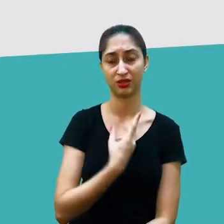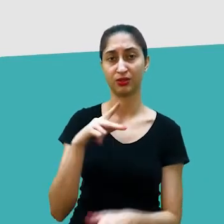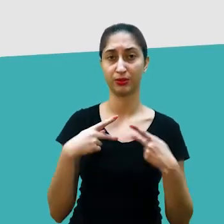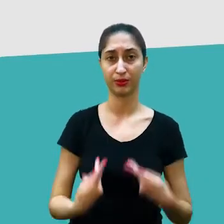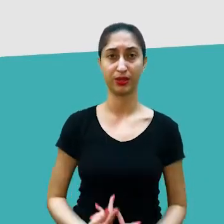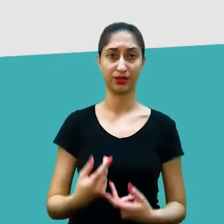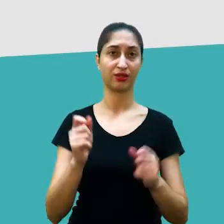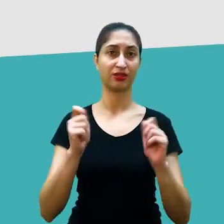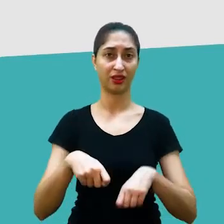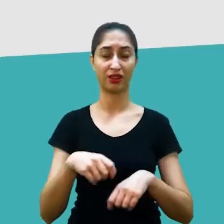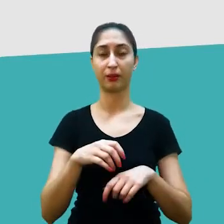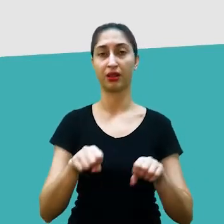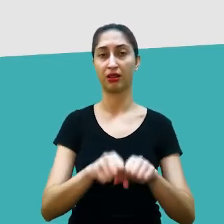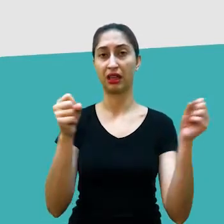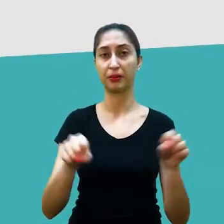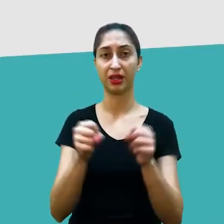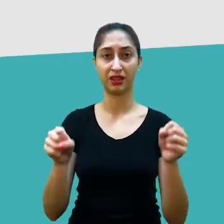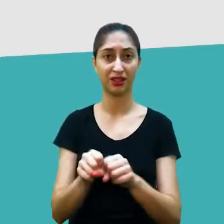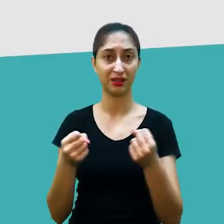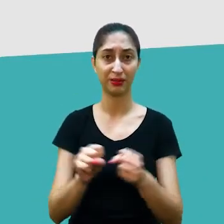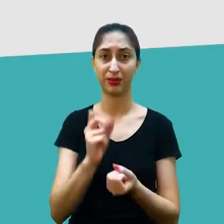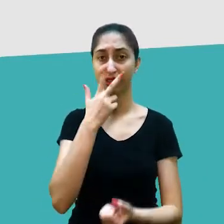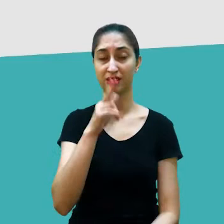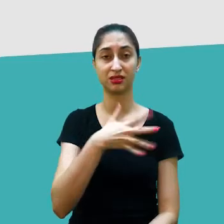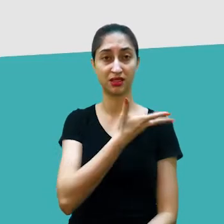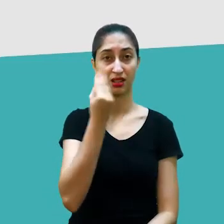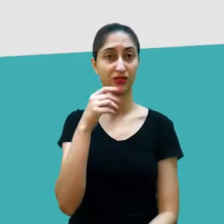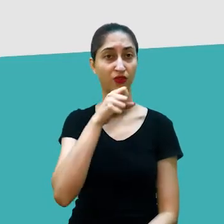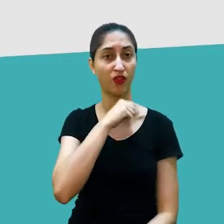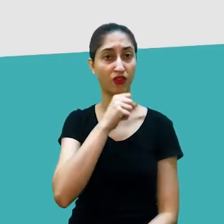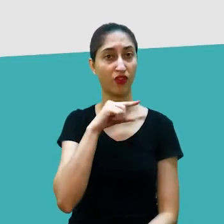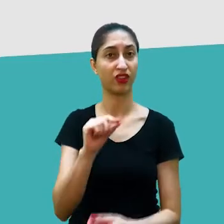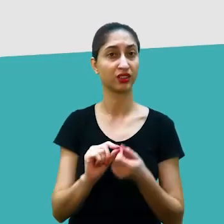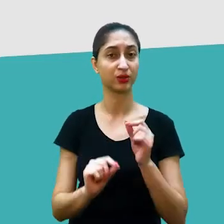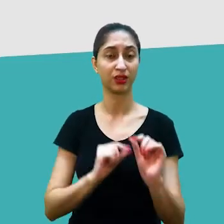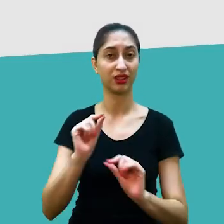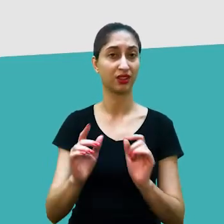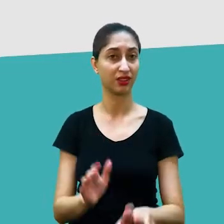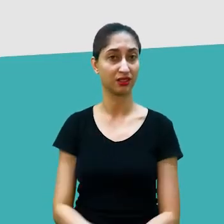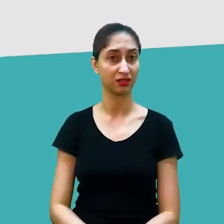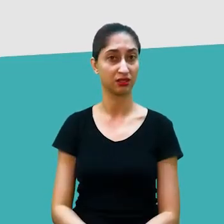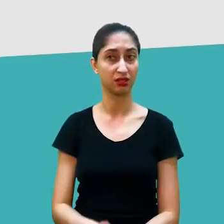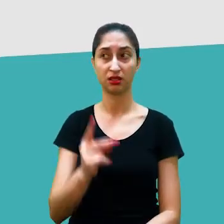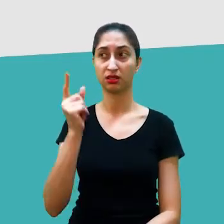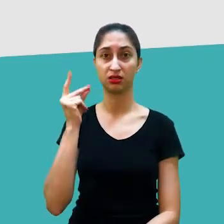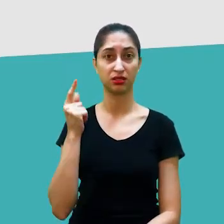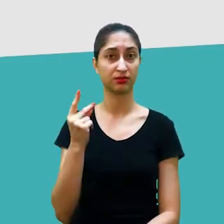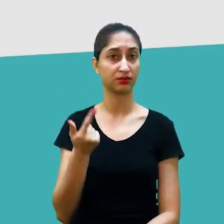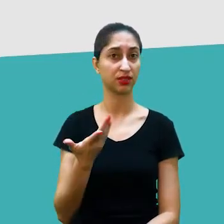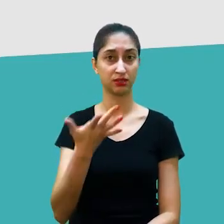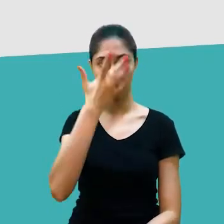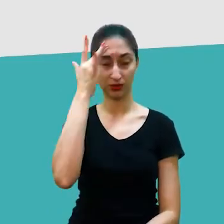humano tem, muitas vezes esquece o que o avô da gente fazia, né? O que os povos originários sempre